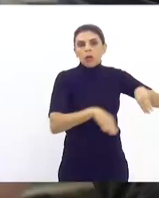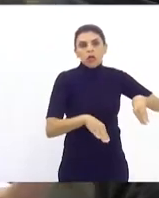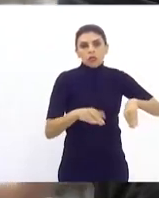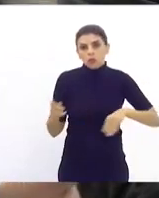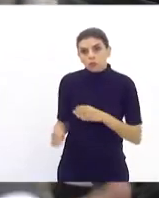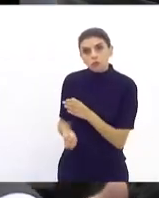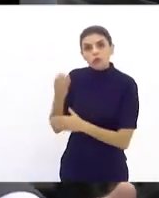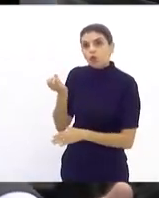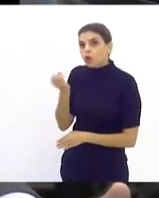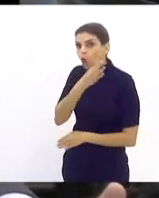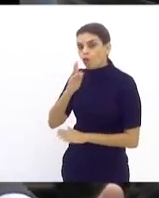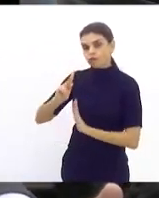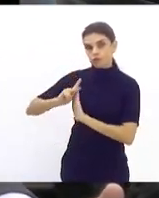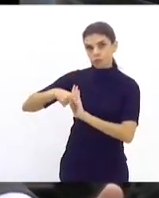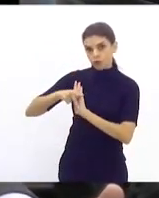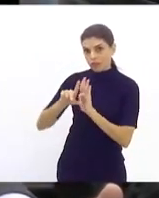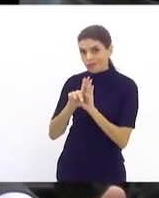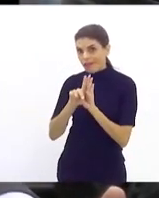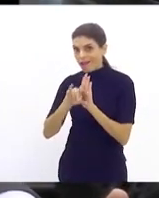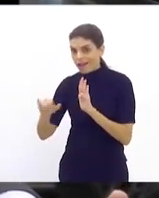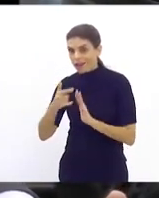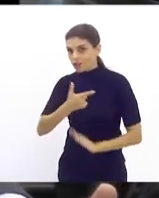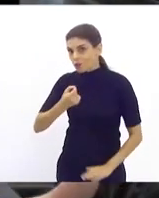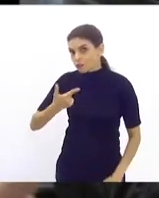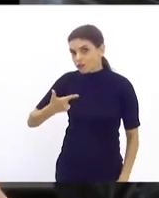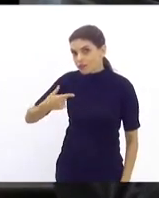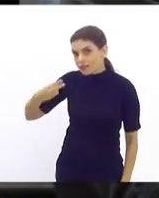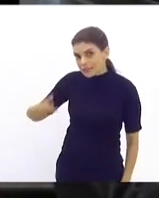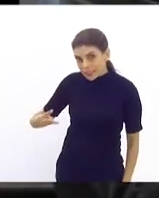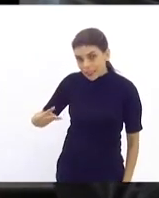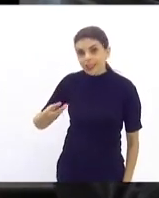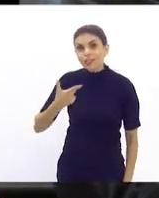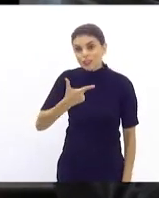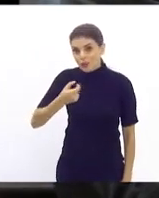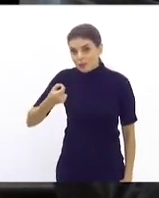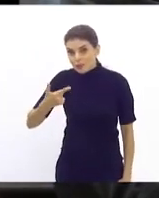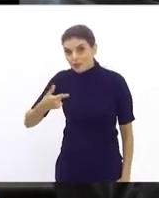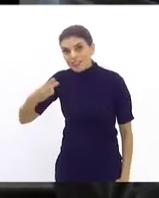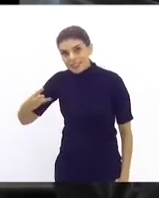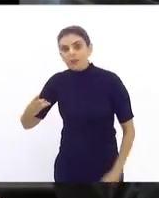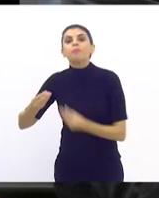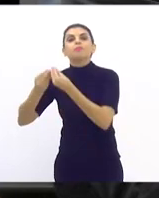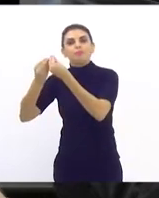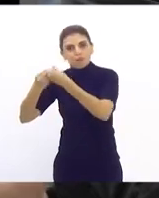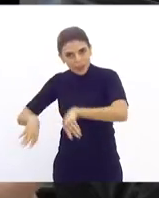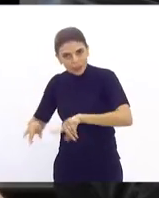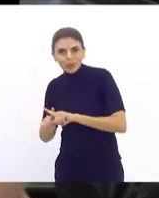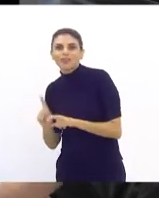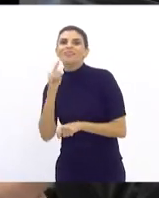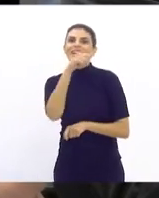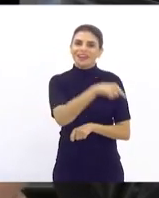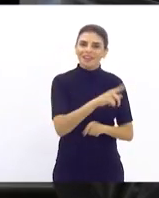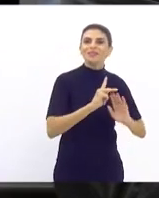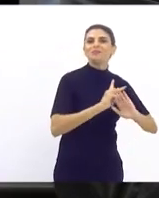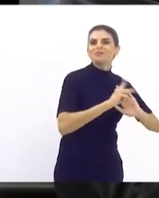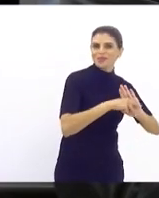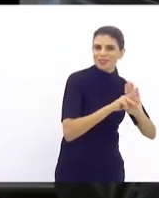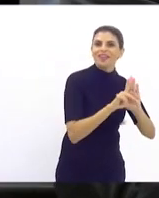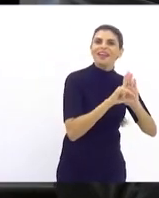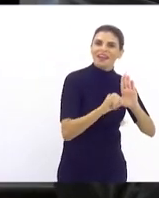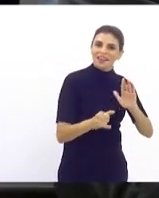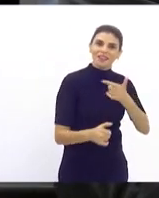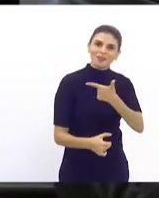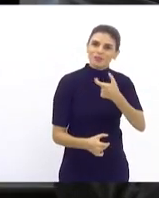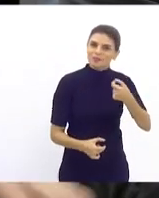de 23. O de 23 é que prejudicaria o de 19. Então, pela ordem